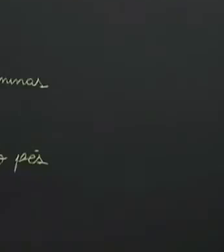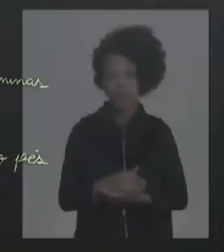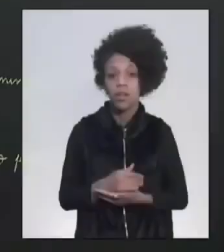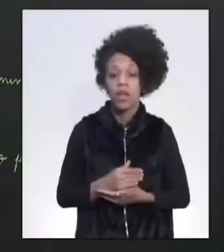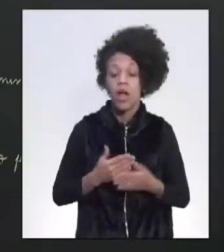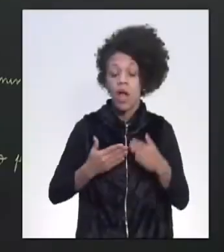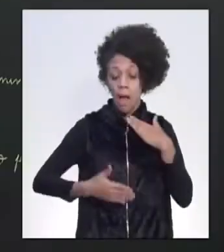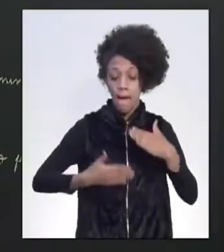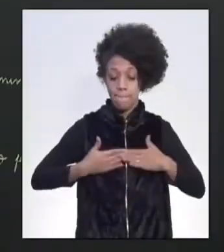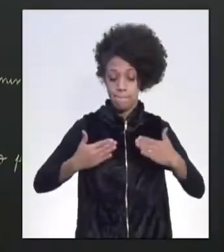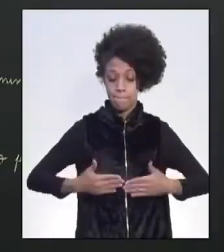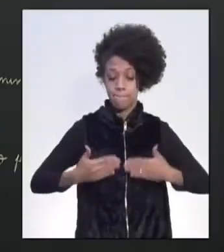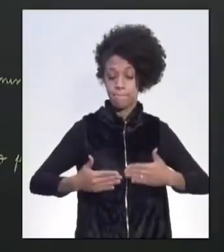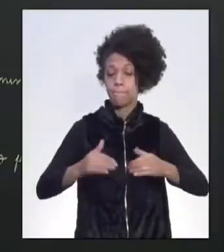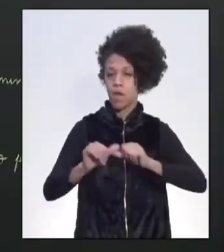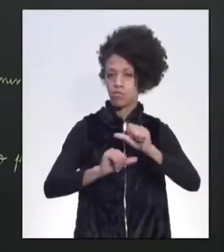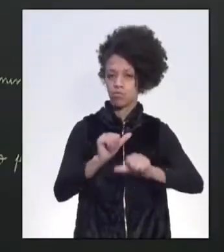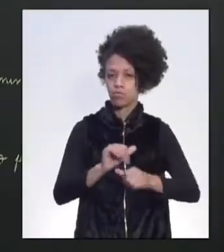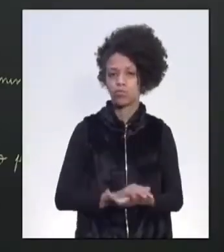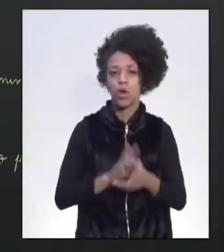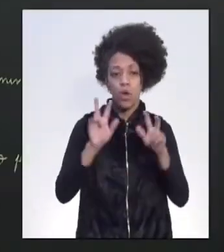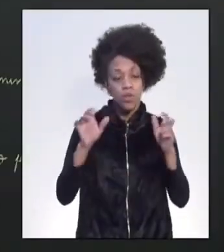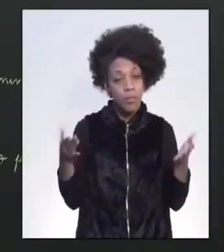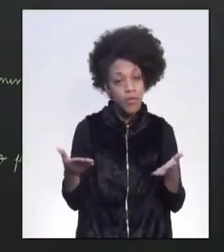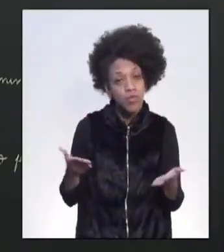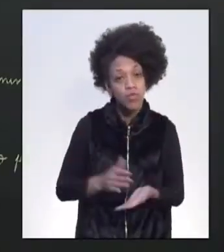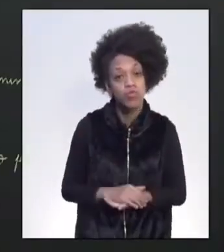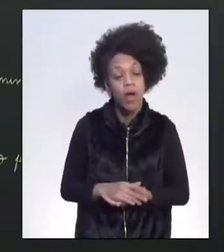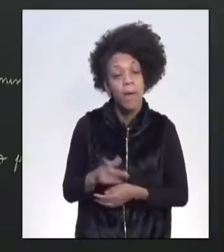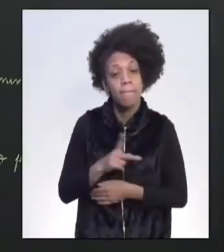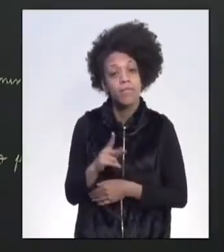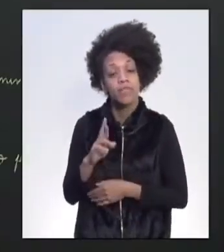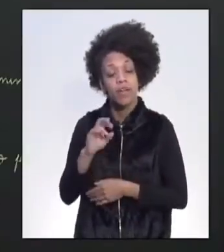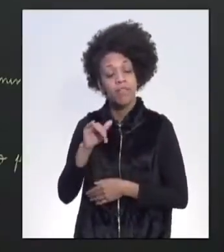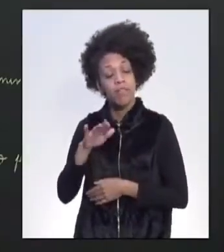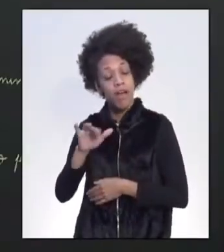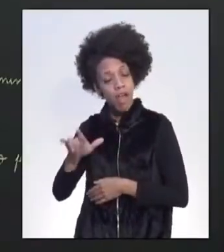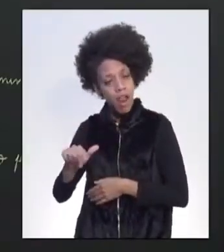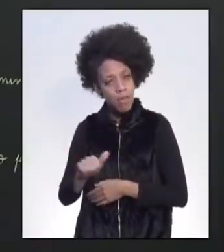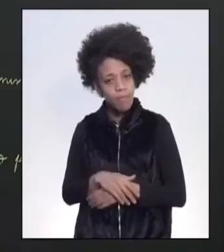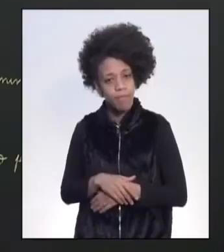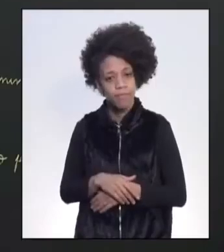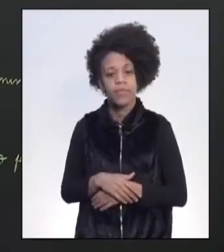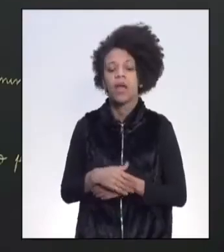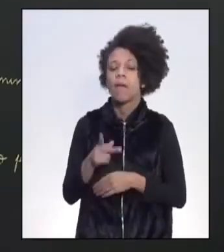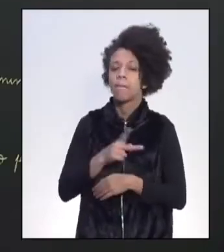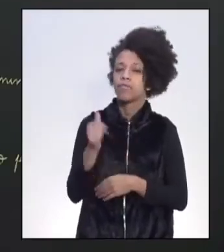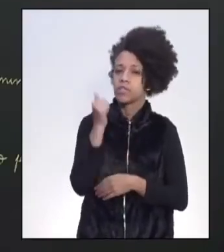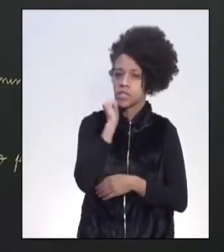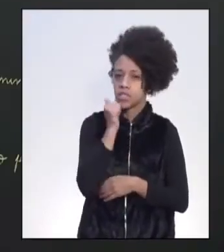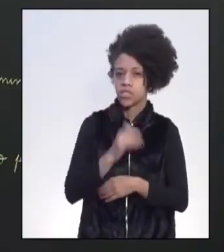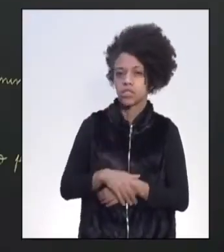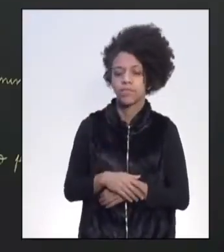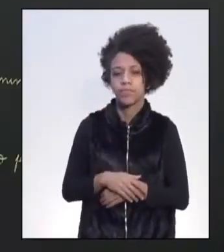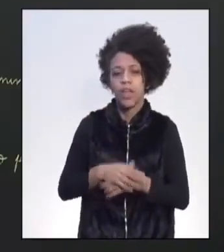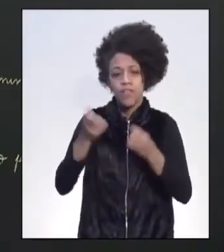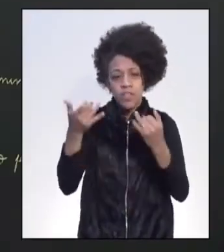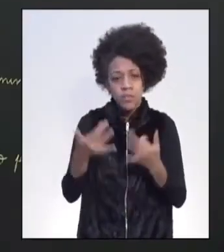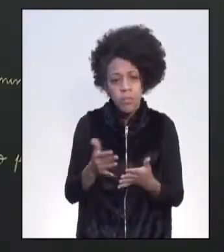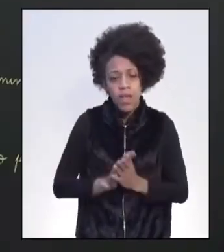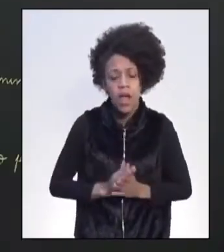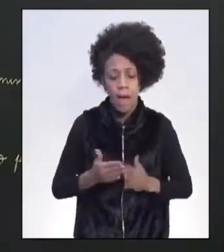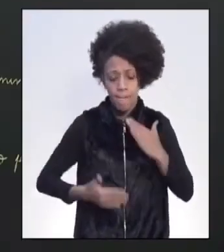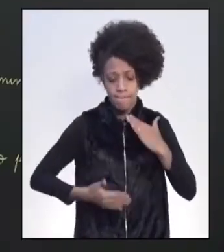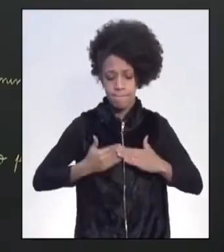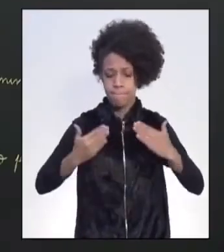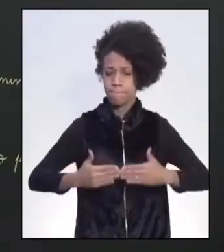Puberdade e suas mudanças. Esse é o tema da aula de hoje e eu sou a professora Rafaela Lima, professora de ciências. A gente vai tratar de puberdade